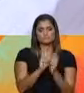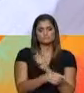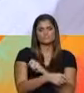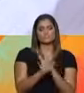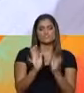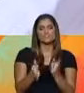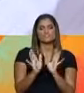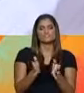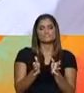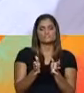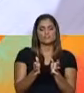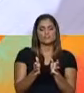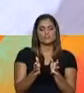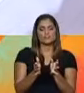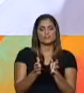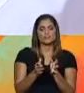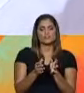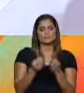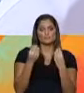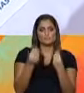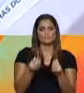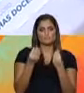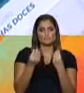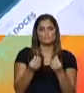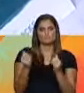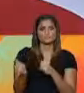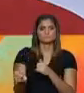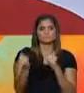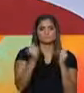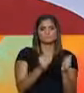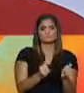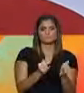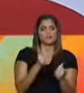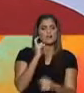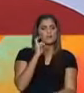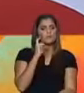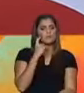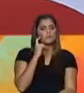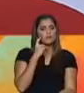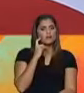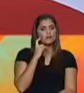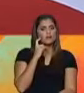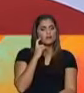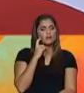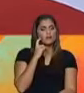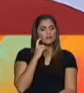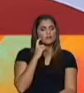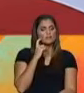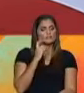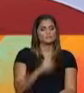já em bombons. Um produto em bombons. Temos as nossas amêndoas, uma